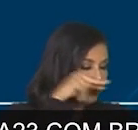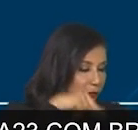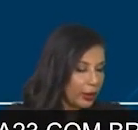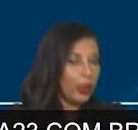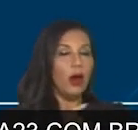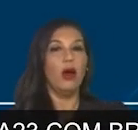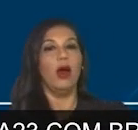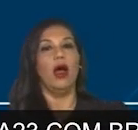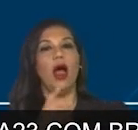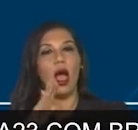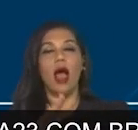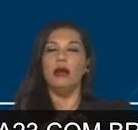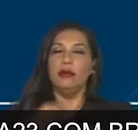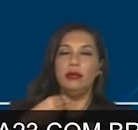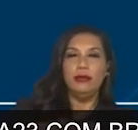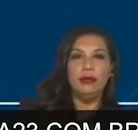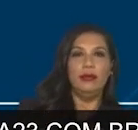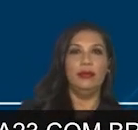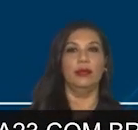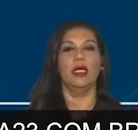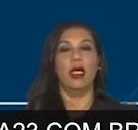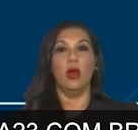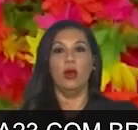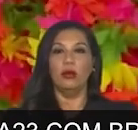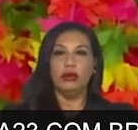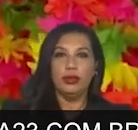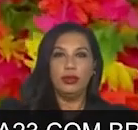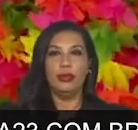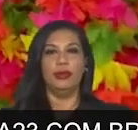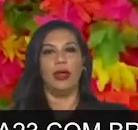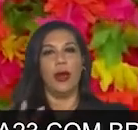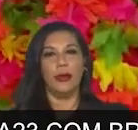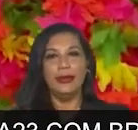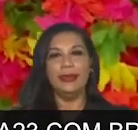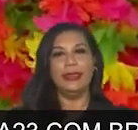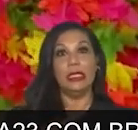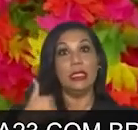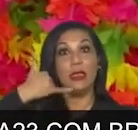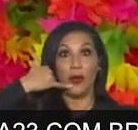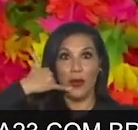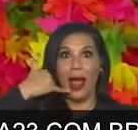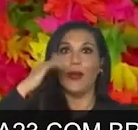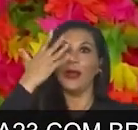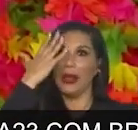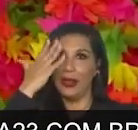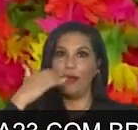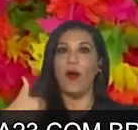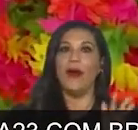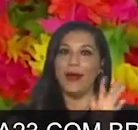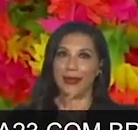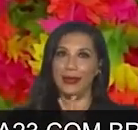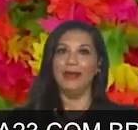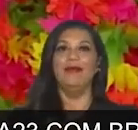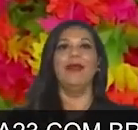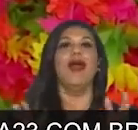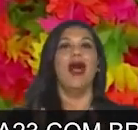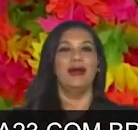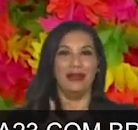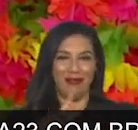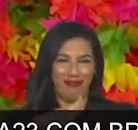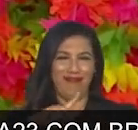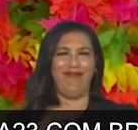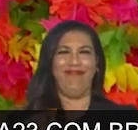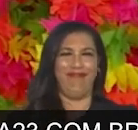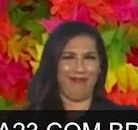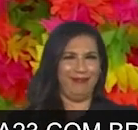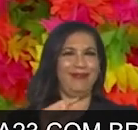são apenas algumas dicas. Os furtos e os roubos de celular são os crimes mais praticados, mais